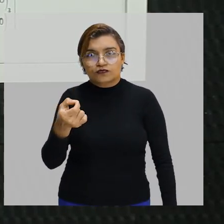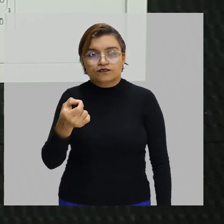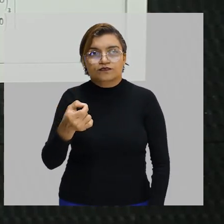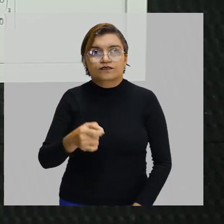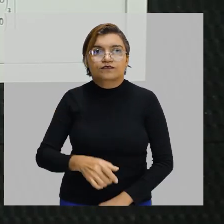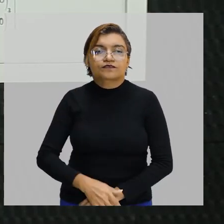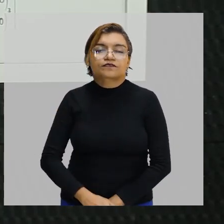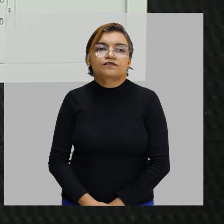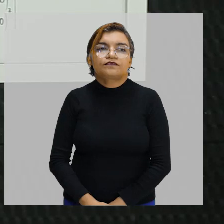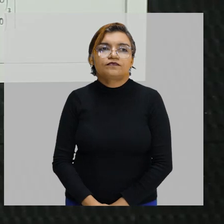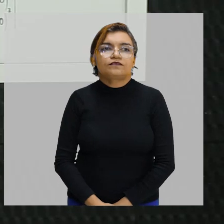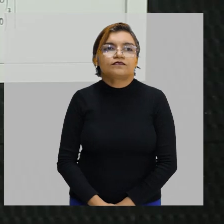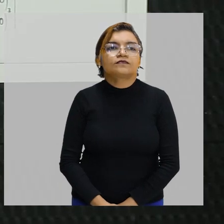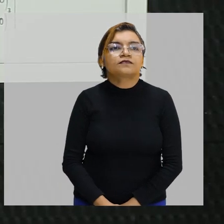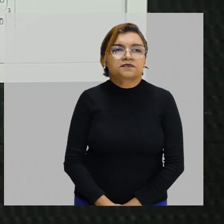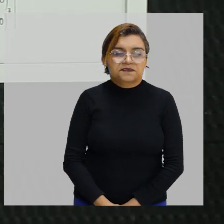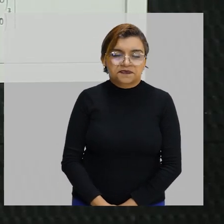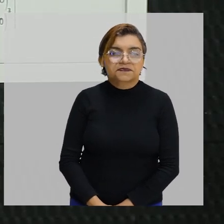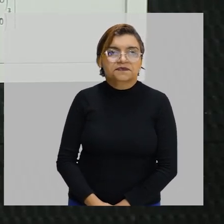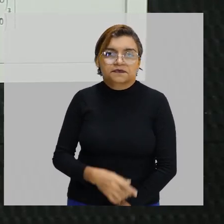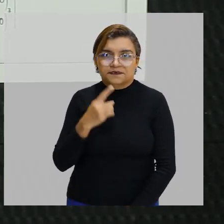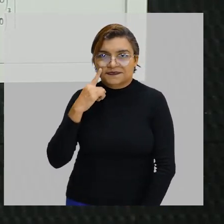De 20.